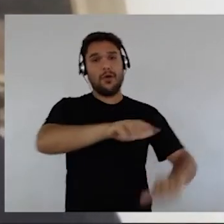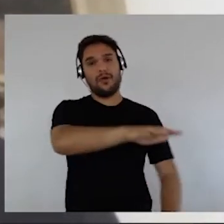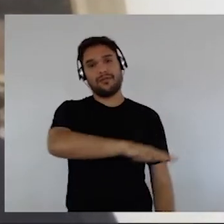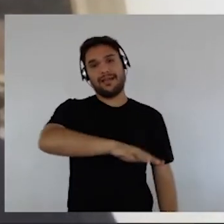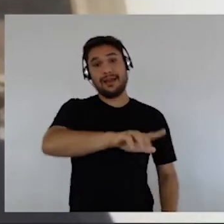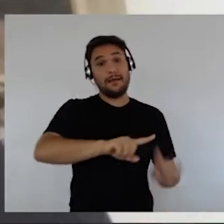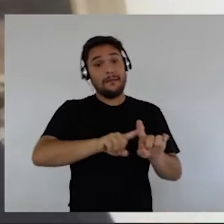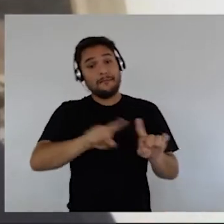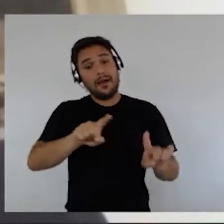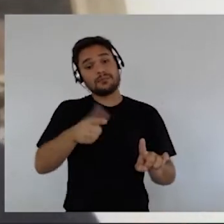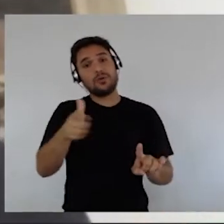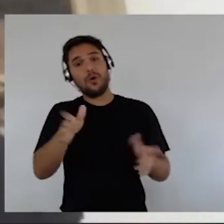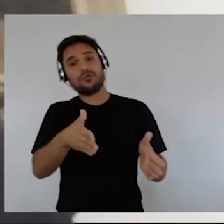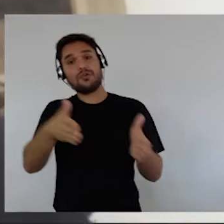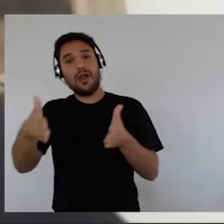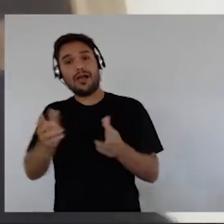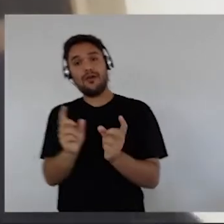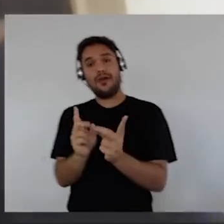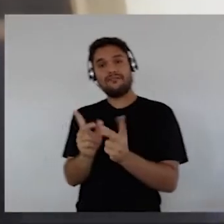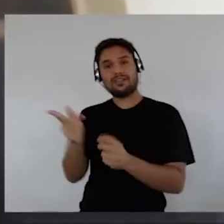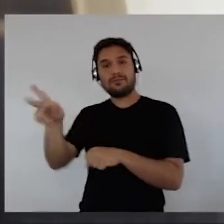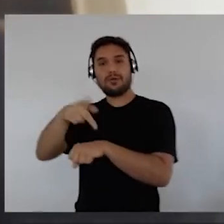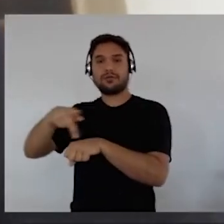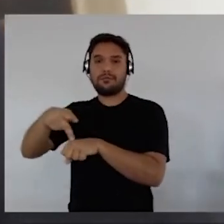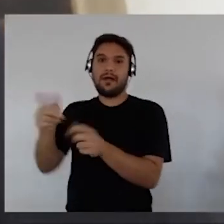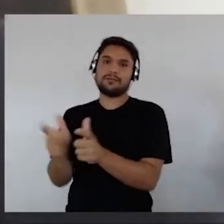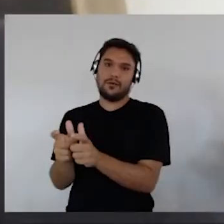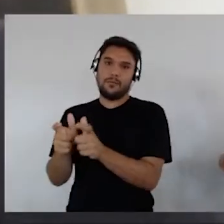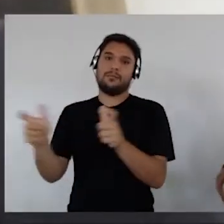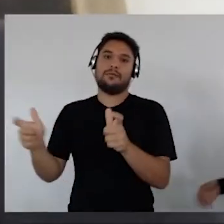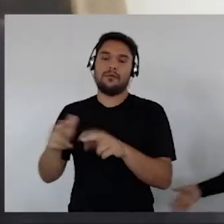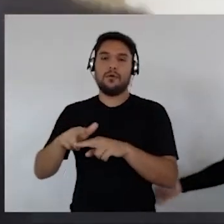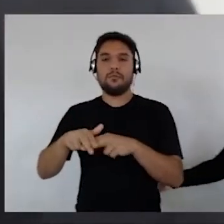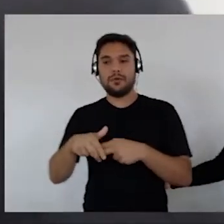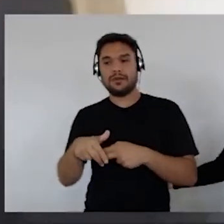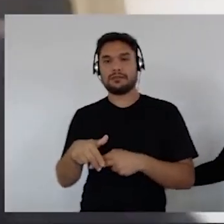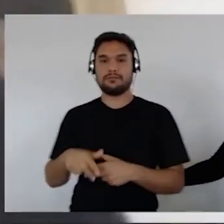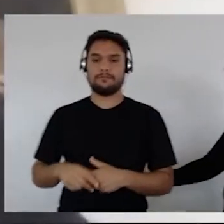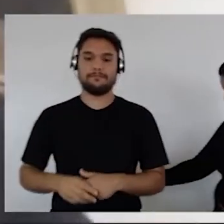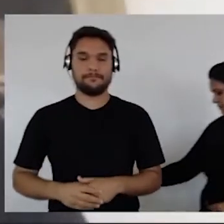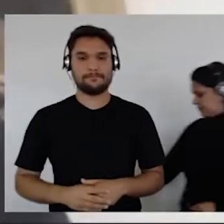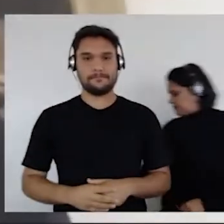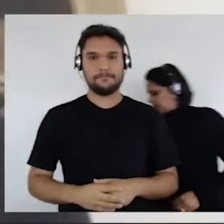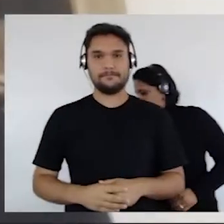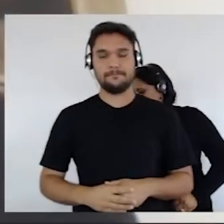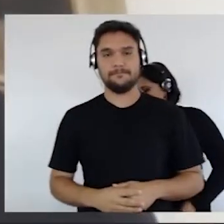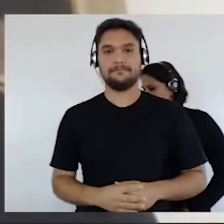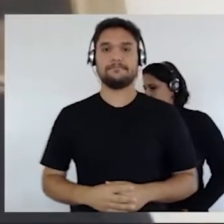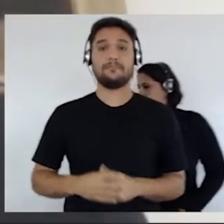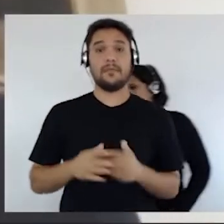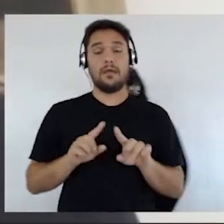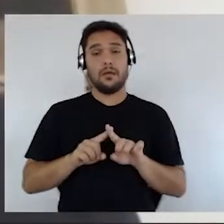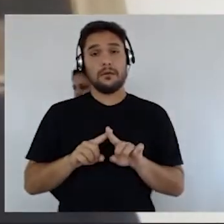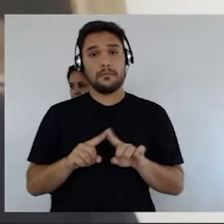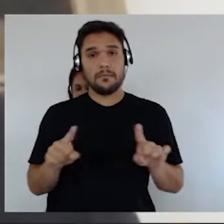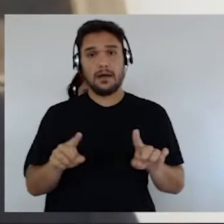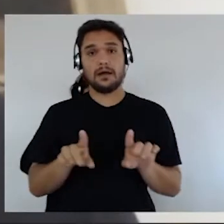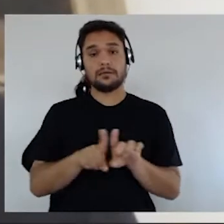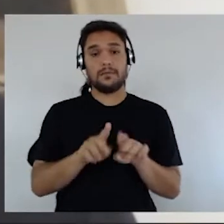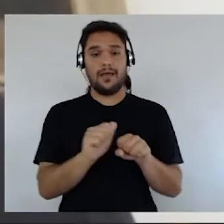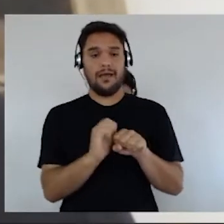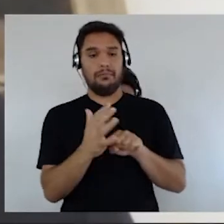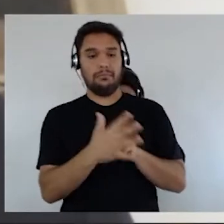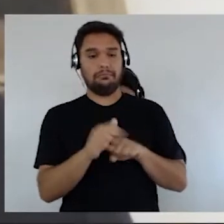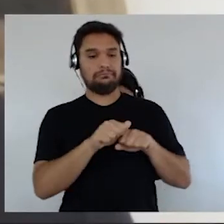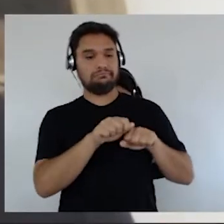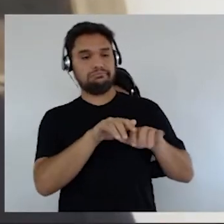setores, mas, por outro lado, as exportações aumentaram, deixando o mercado externo mais atrativo. Por outro lado, a pandemia